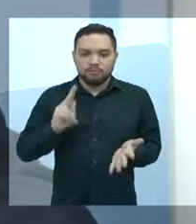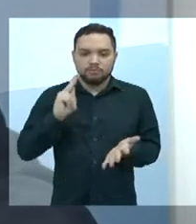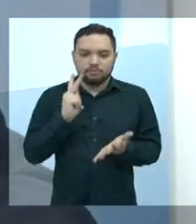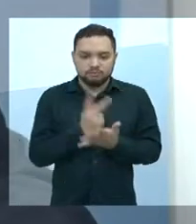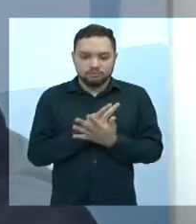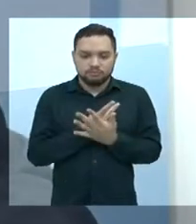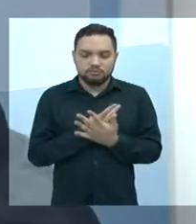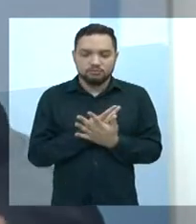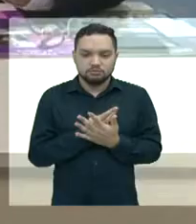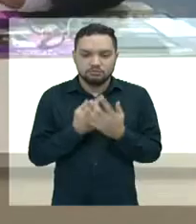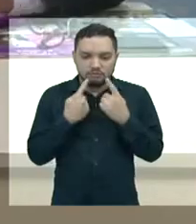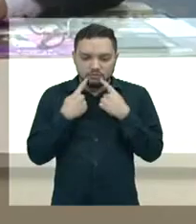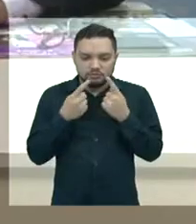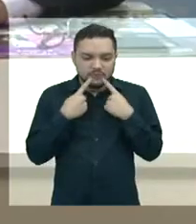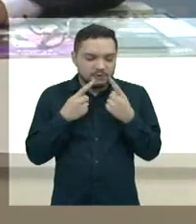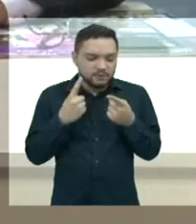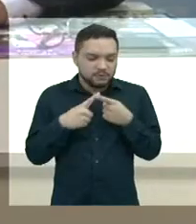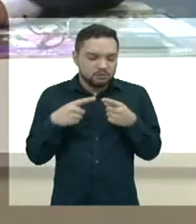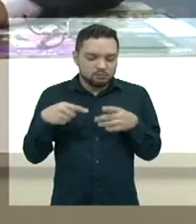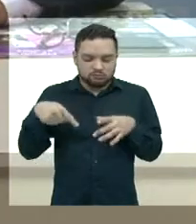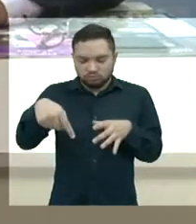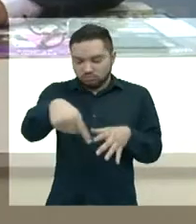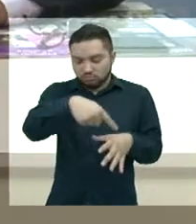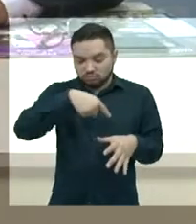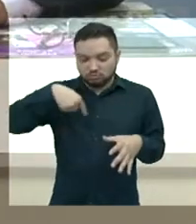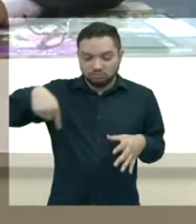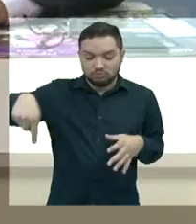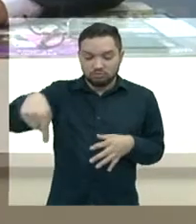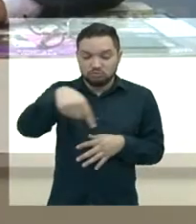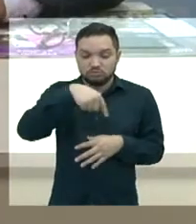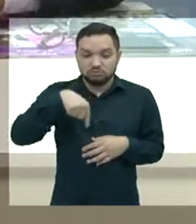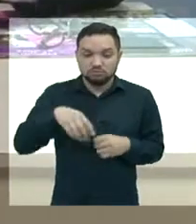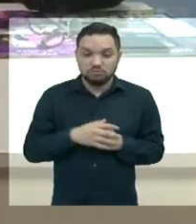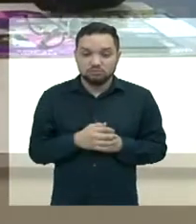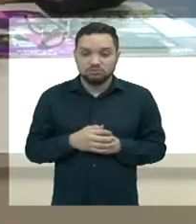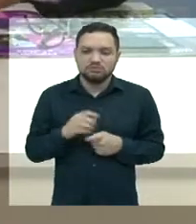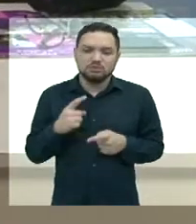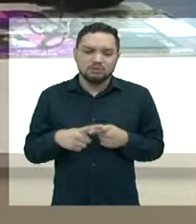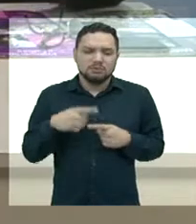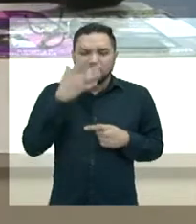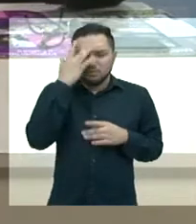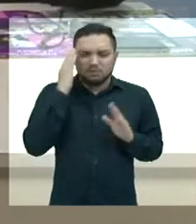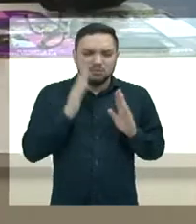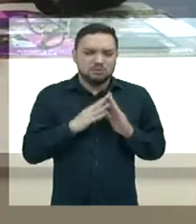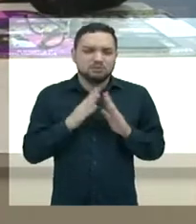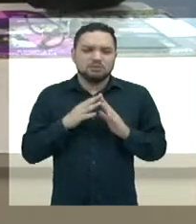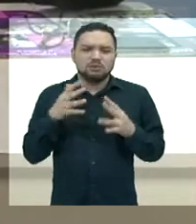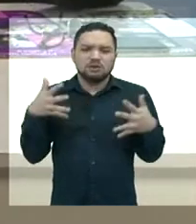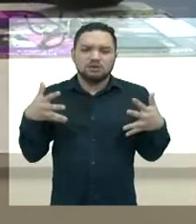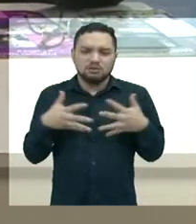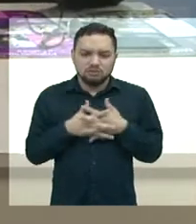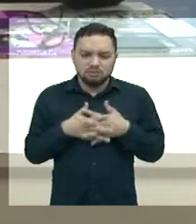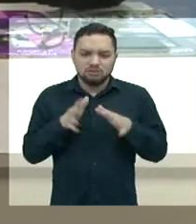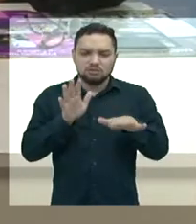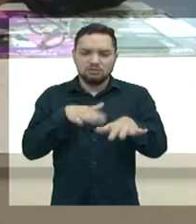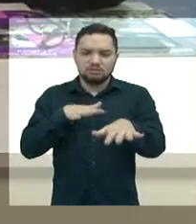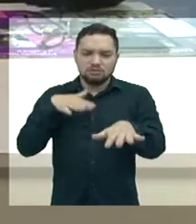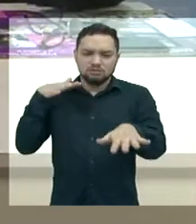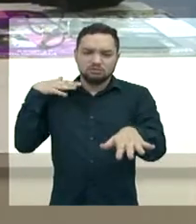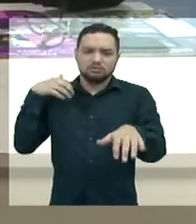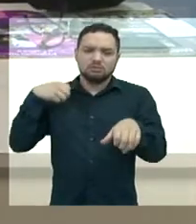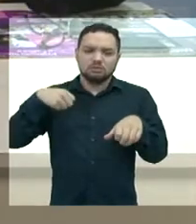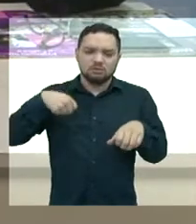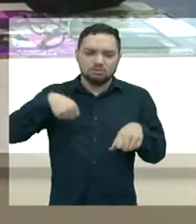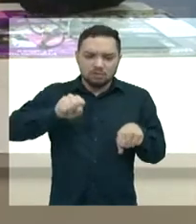transformando Câmara. numa cratera, né? Cratera, era justamente. E o transtorno dos moradores e até do pessoal, dos